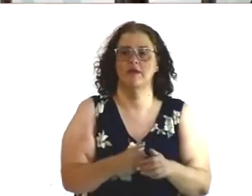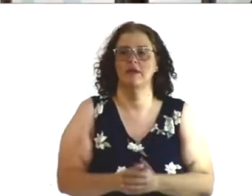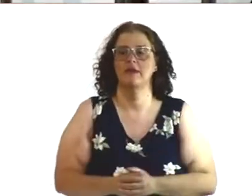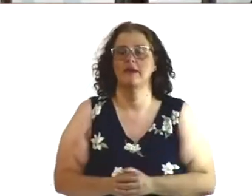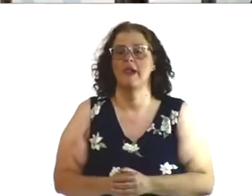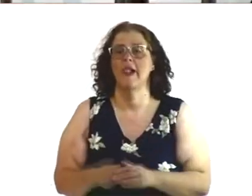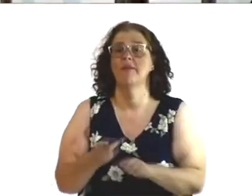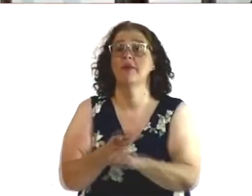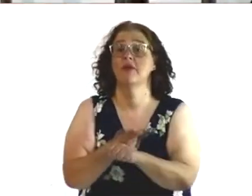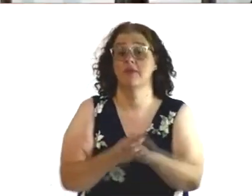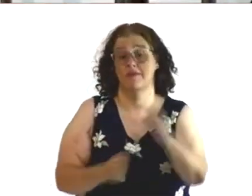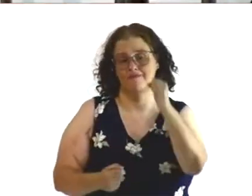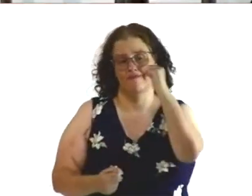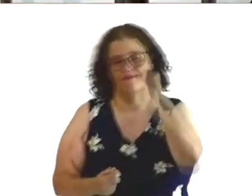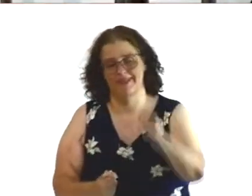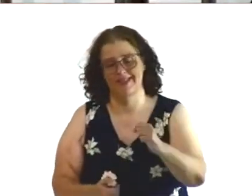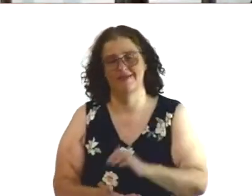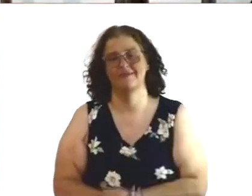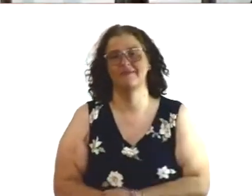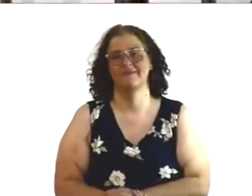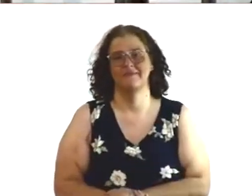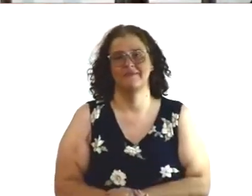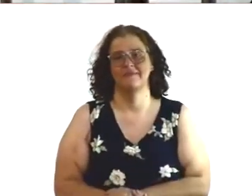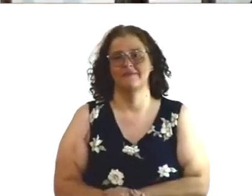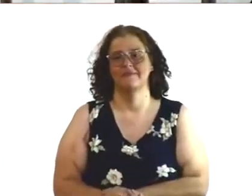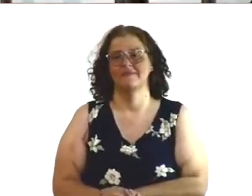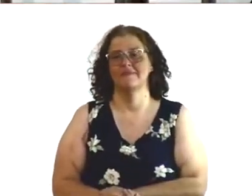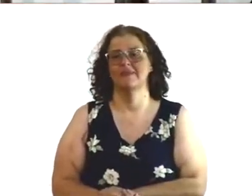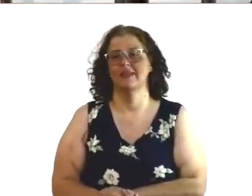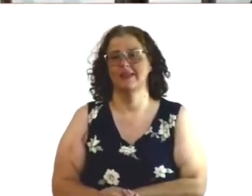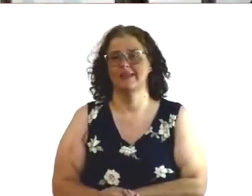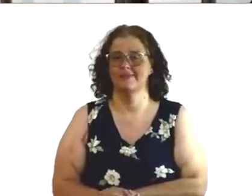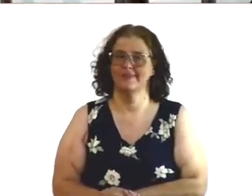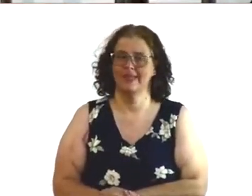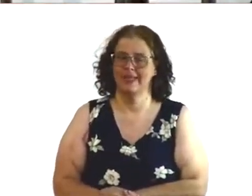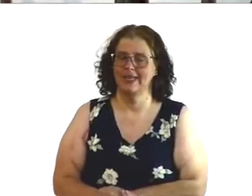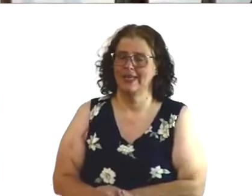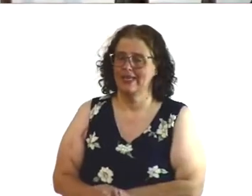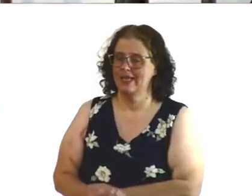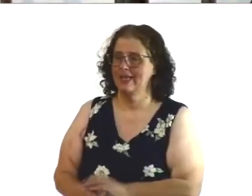pessoa. Ele mente, na verdade, aos magos, quando ele diz: